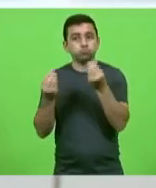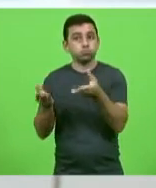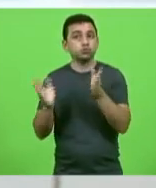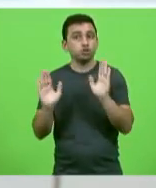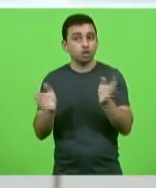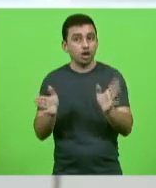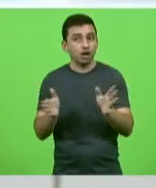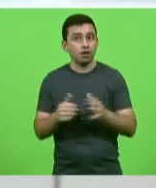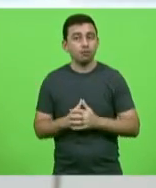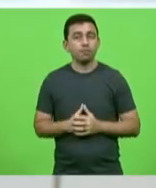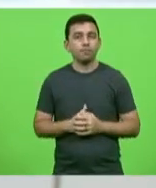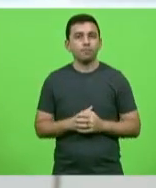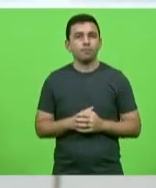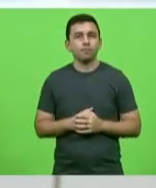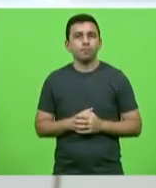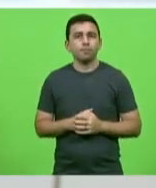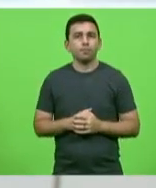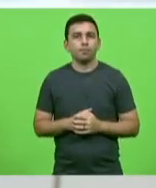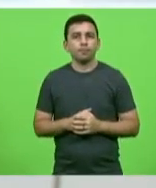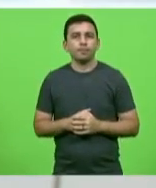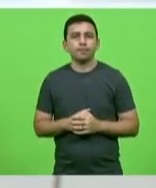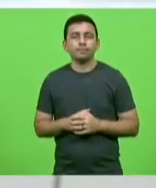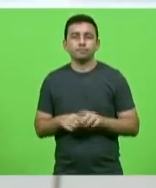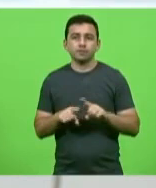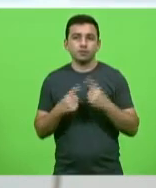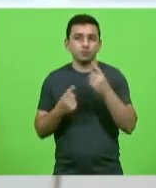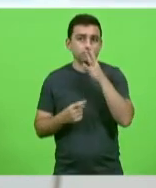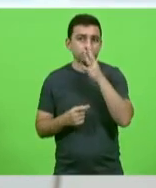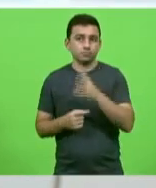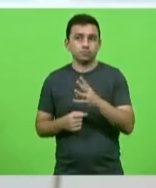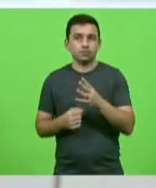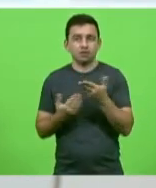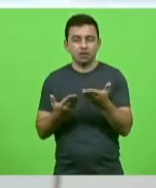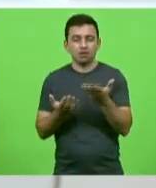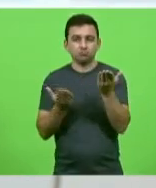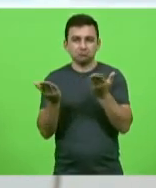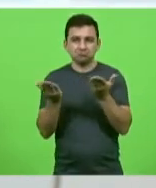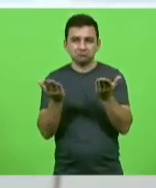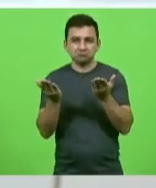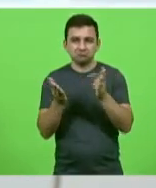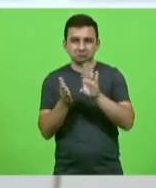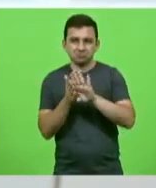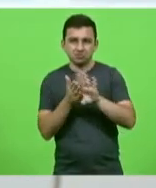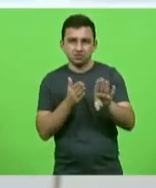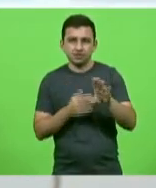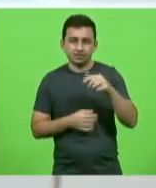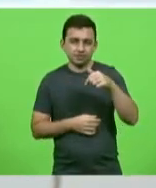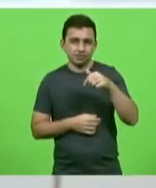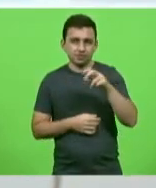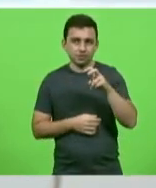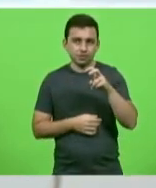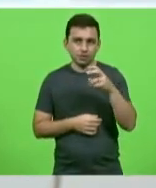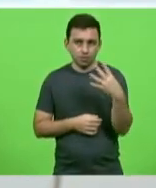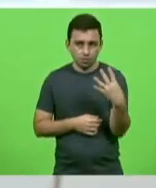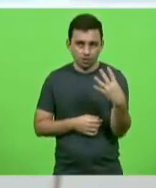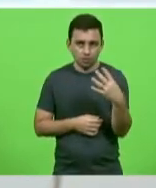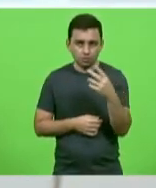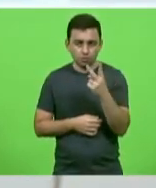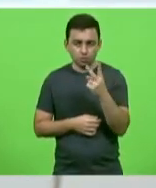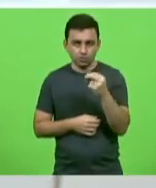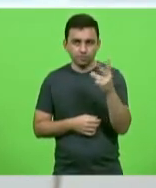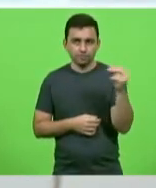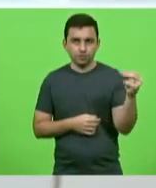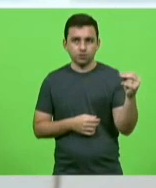o efeito acusação de que a dispensa de licitação 754 2020